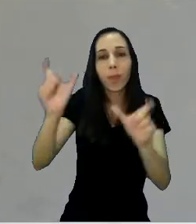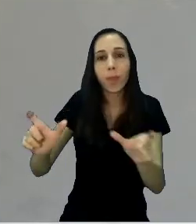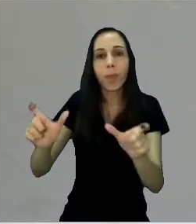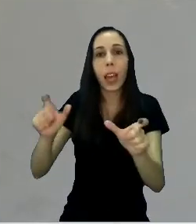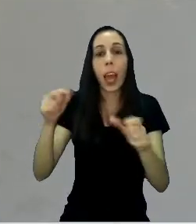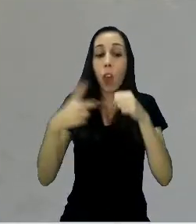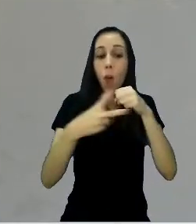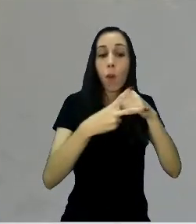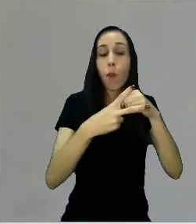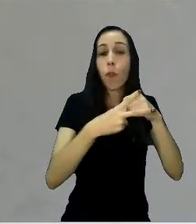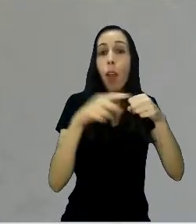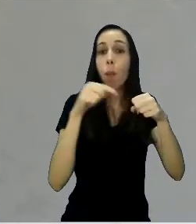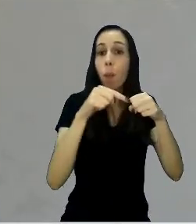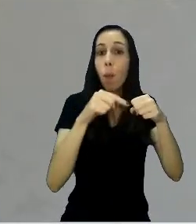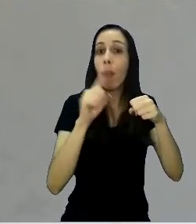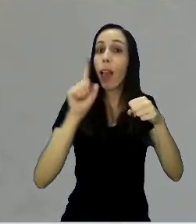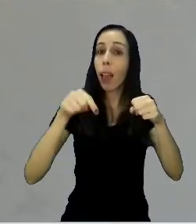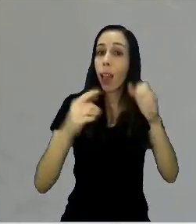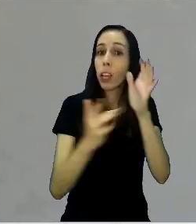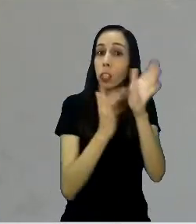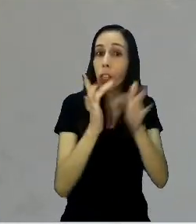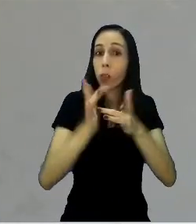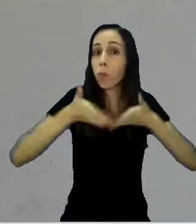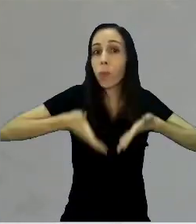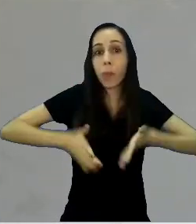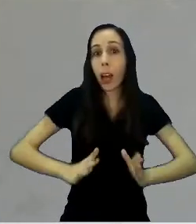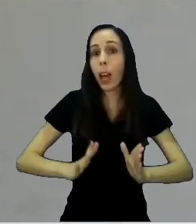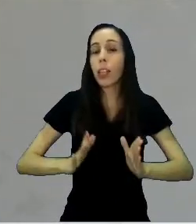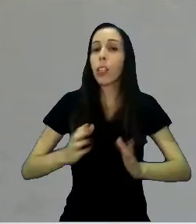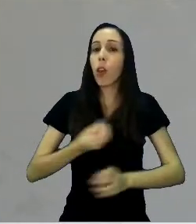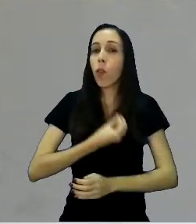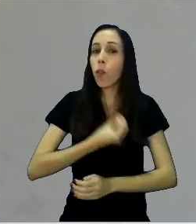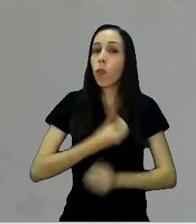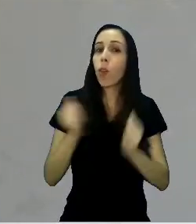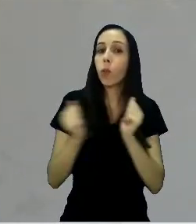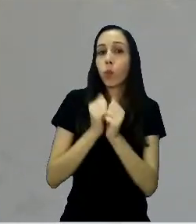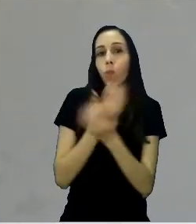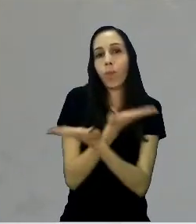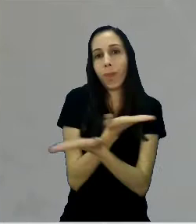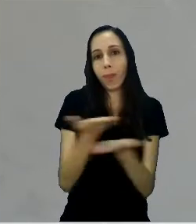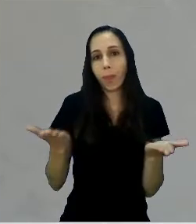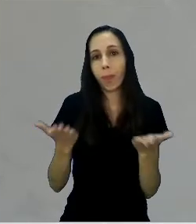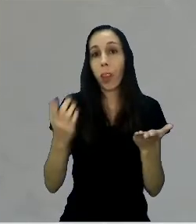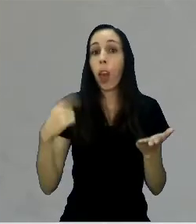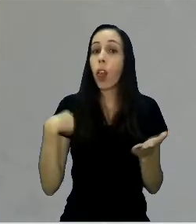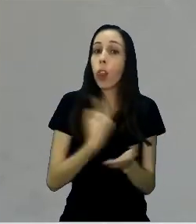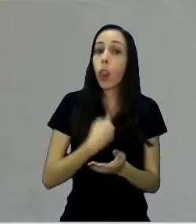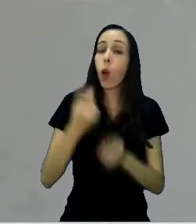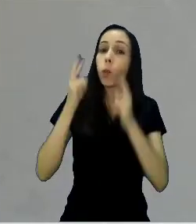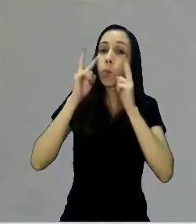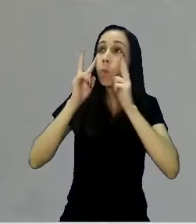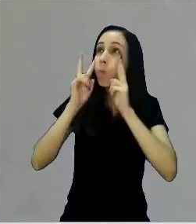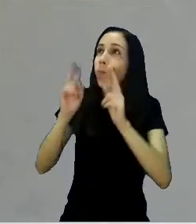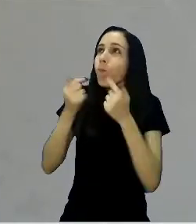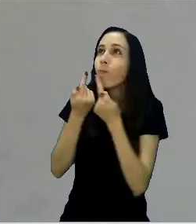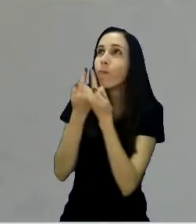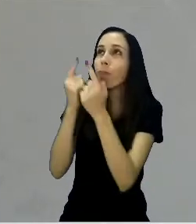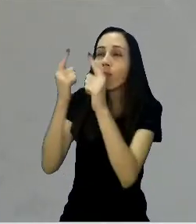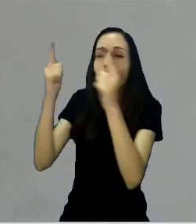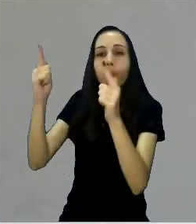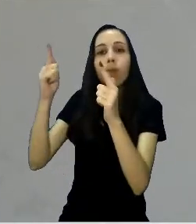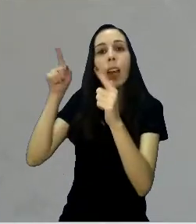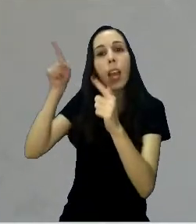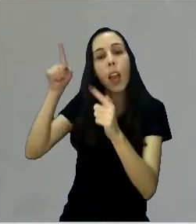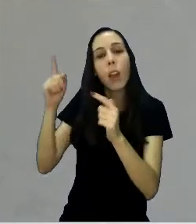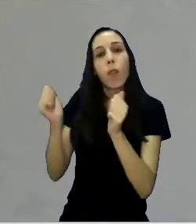fez carne e habitou entre nós, e vimos sua glória, a glória que o Filho único recebe do